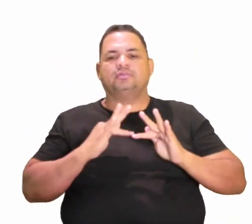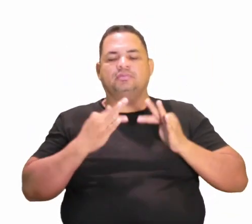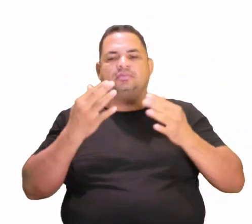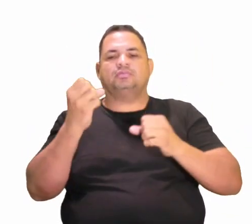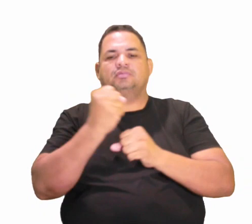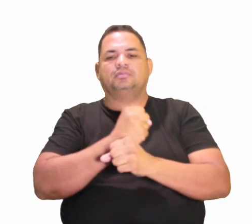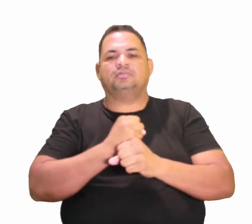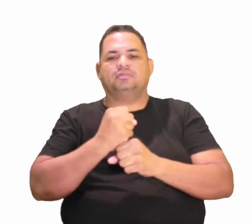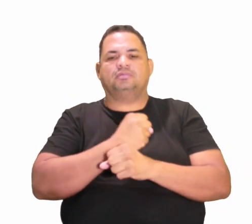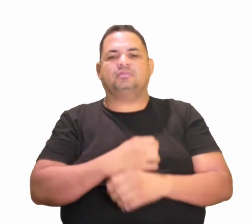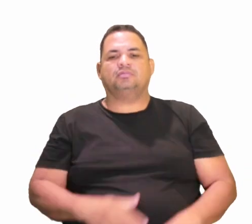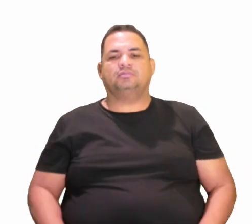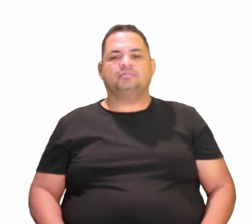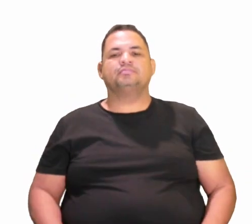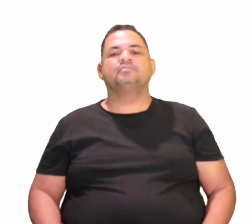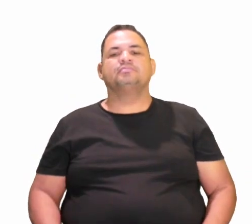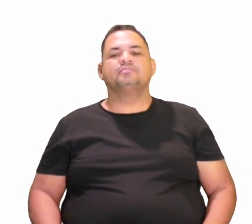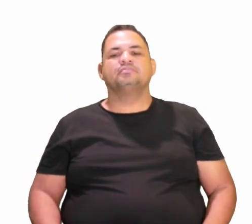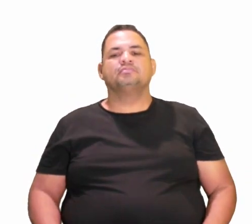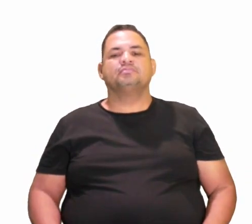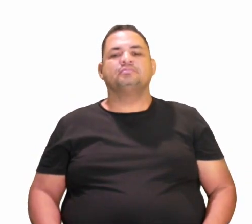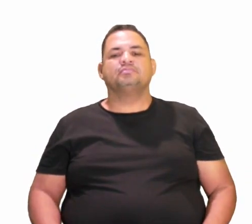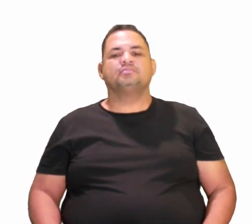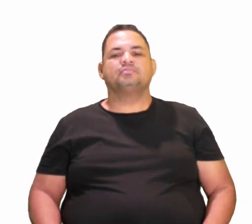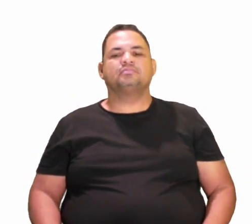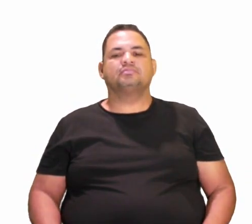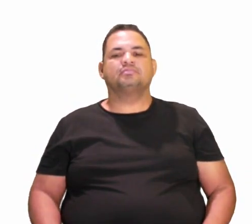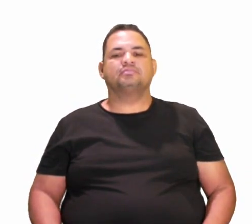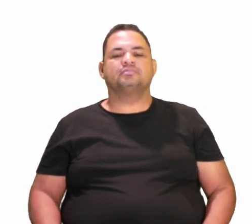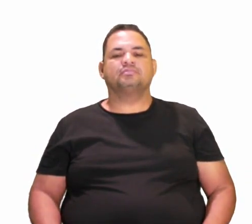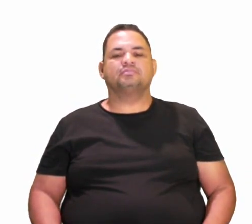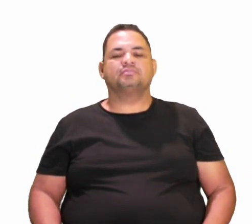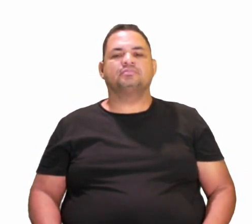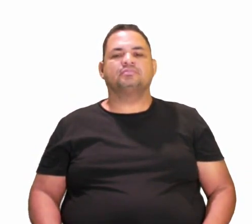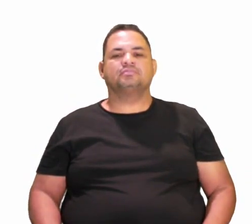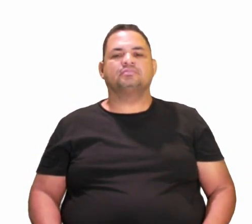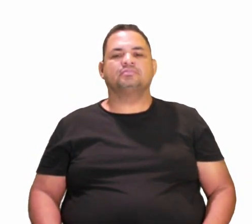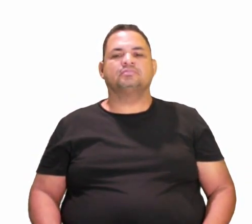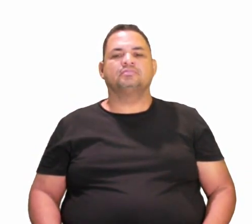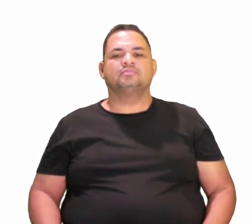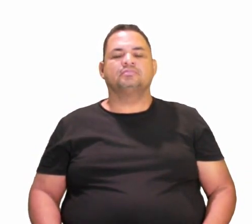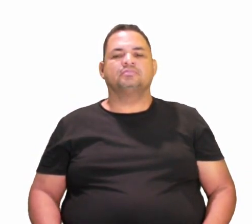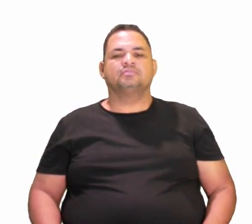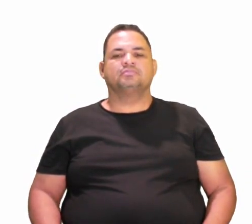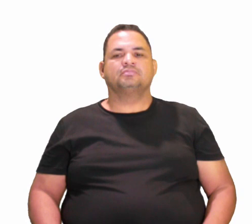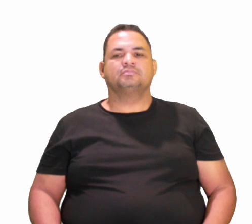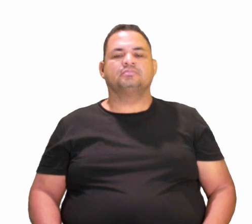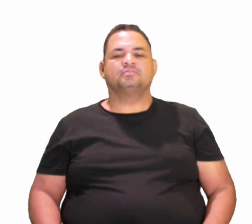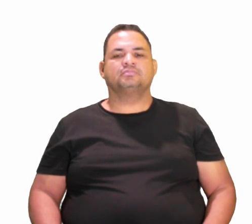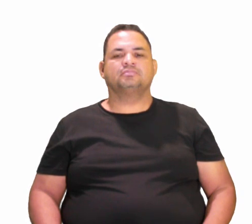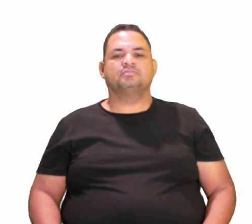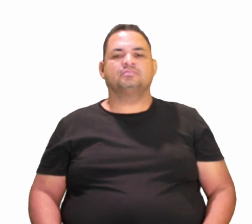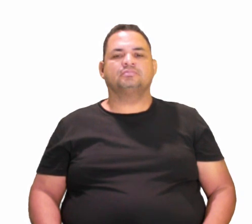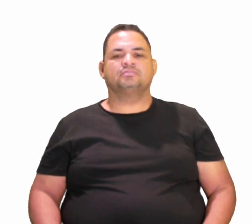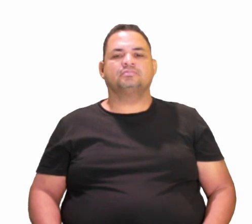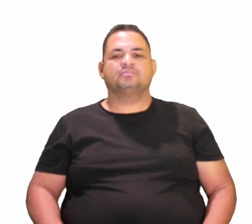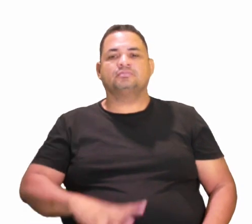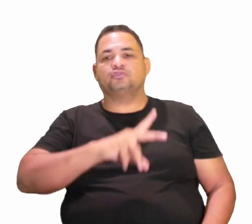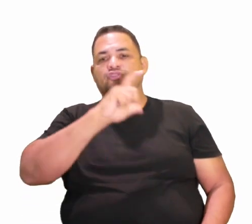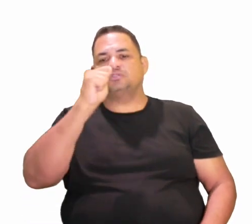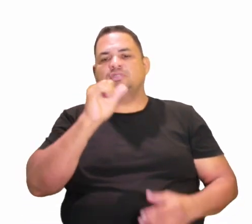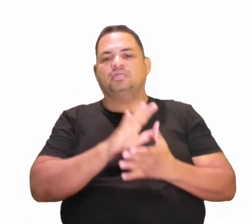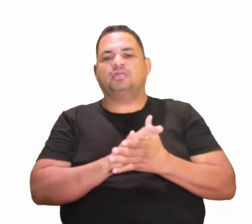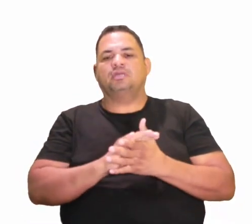ano, que é o quê? It's New Year's Day. It's New Year's Day. É o dia do